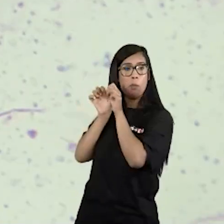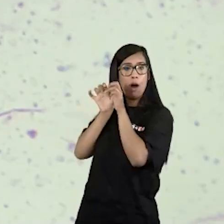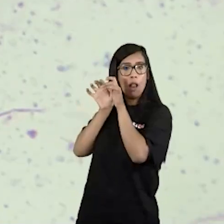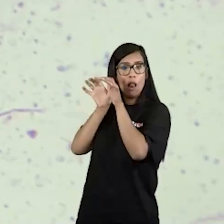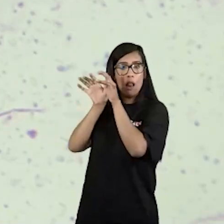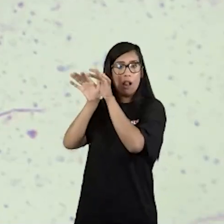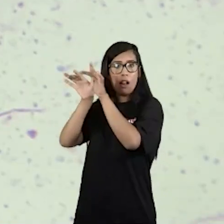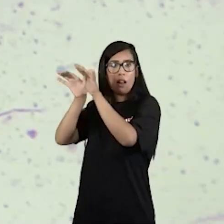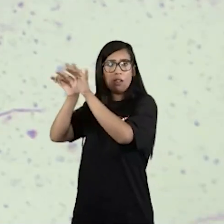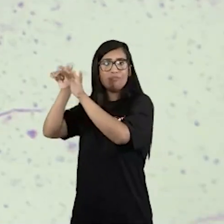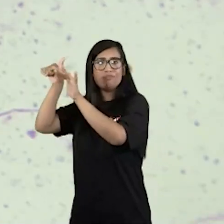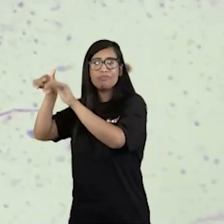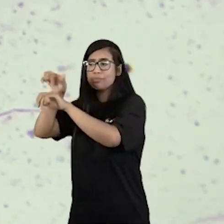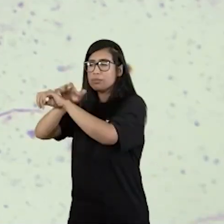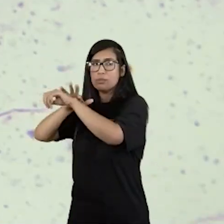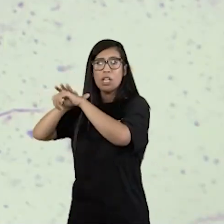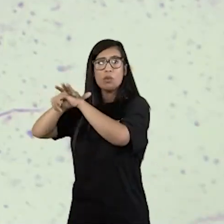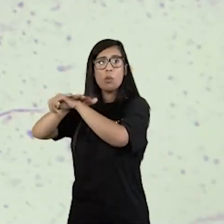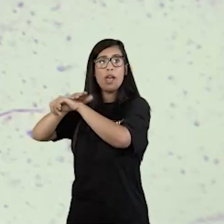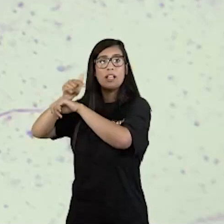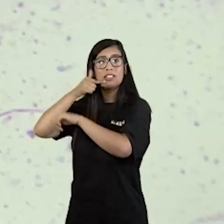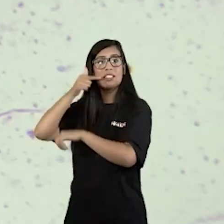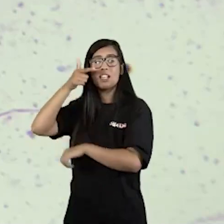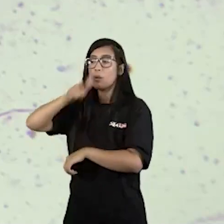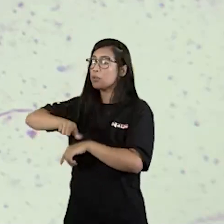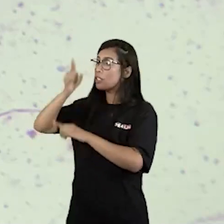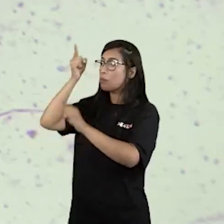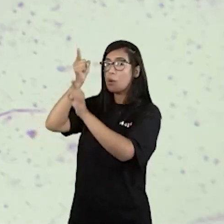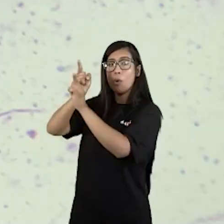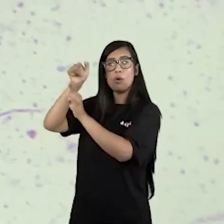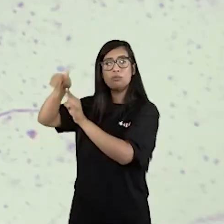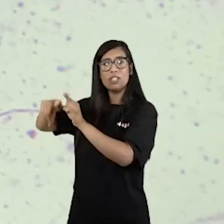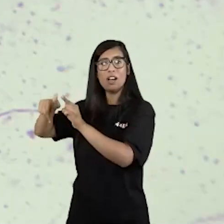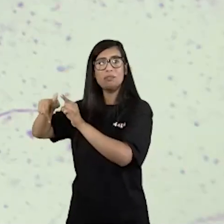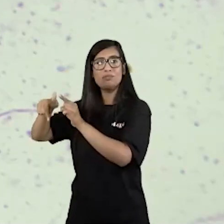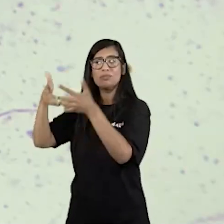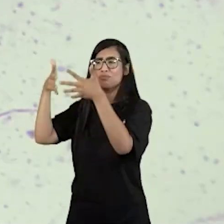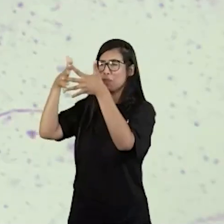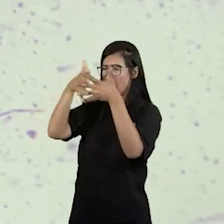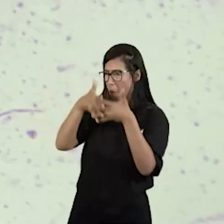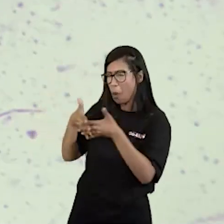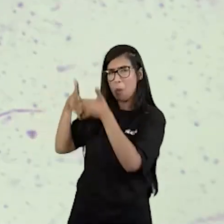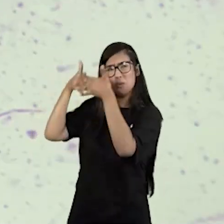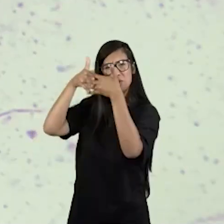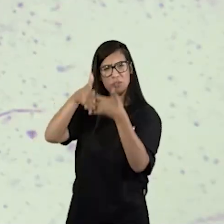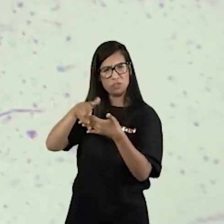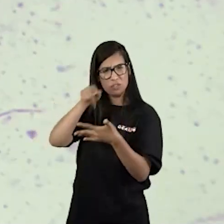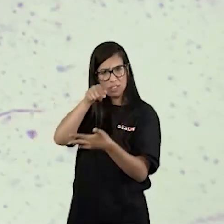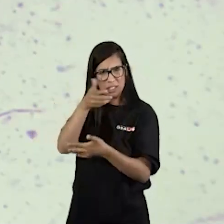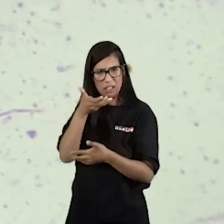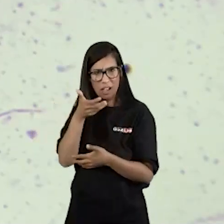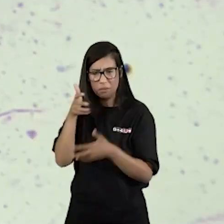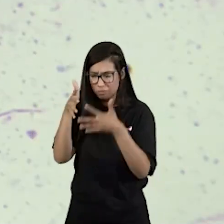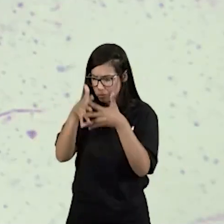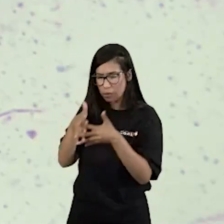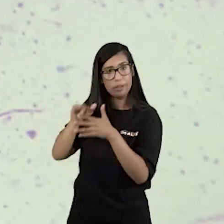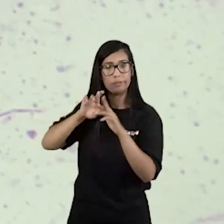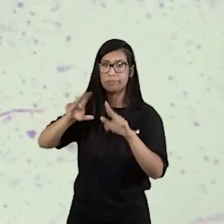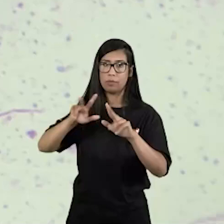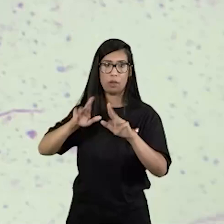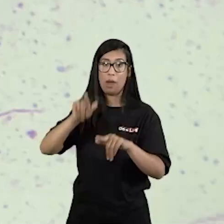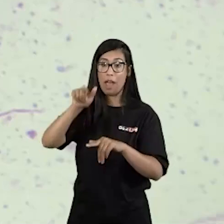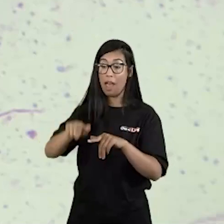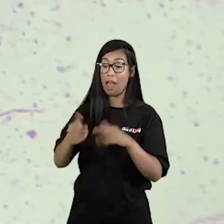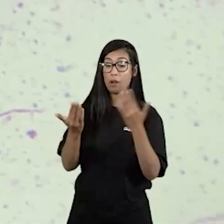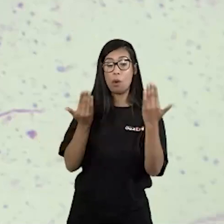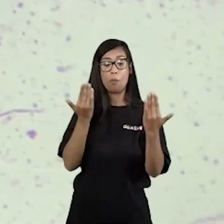é cariorrexia do neutrófilo. Tá? Não façam confusão, vejam que os tamanhos das esferas são